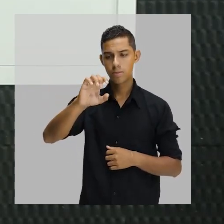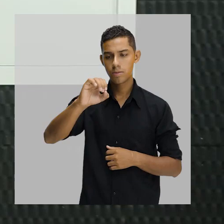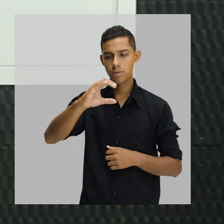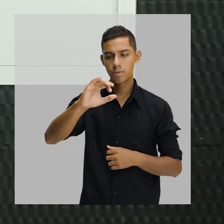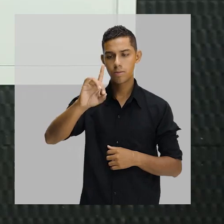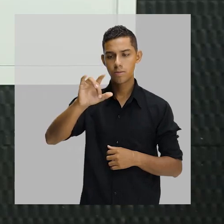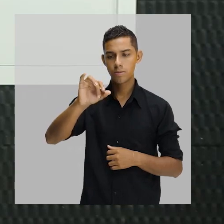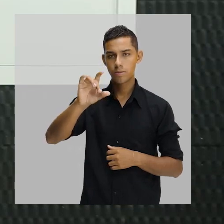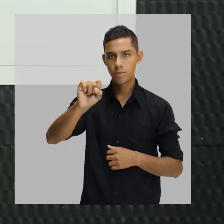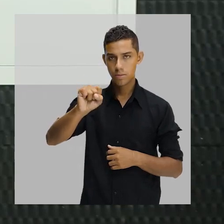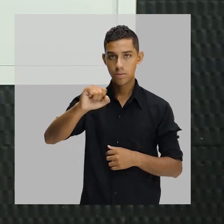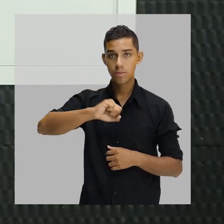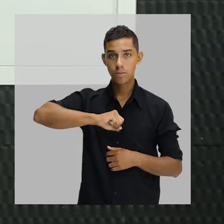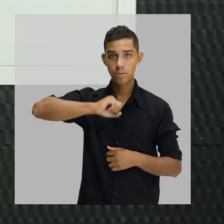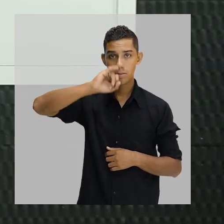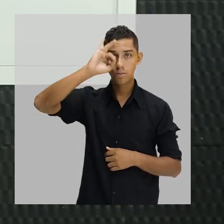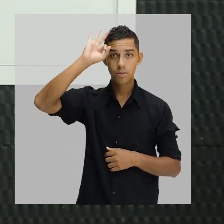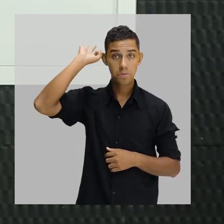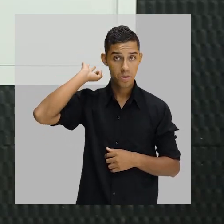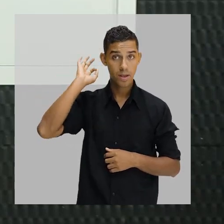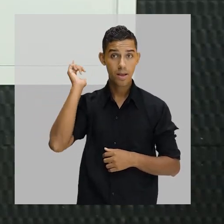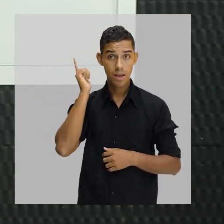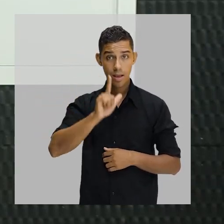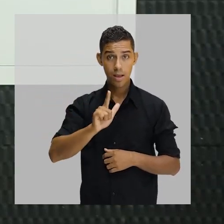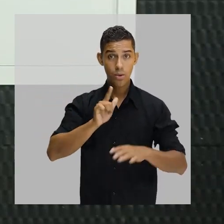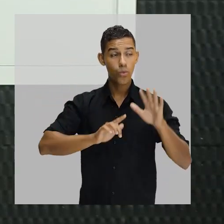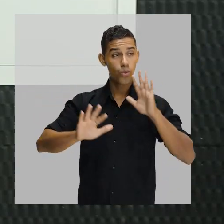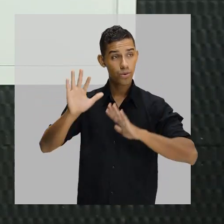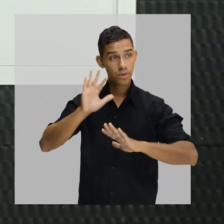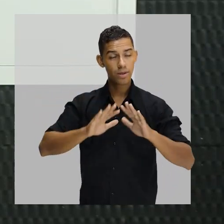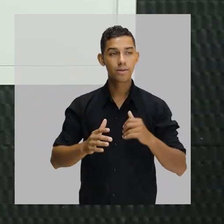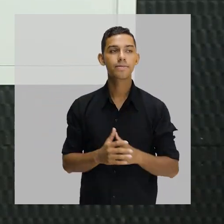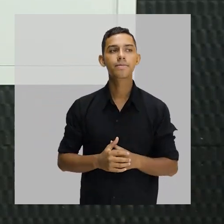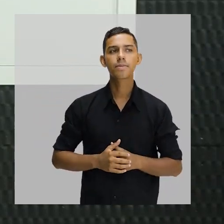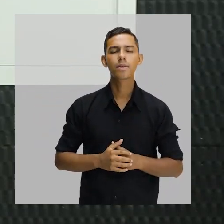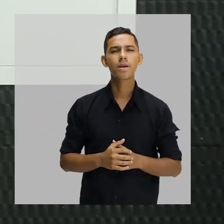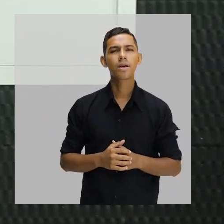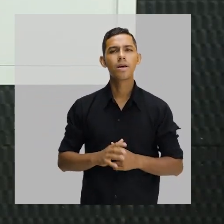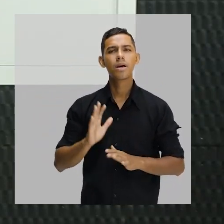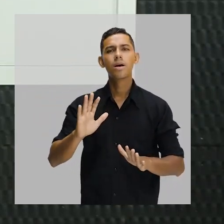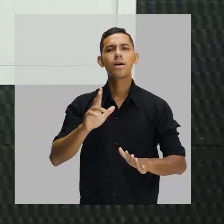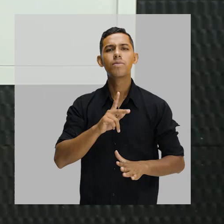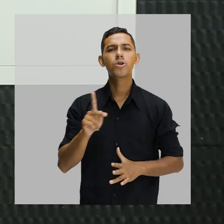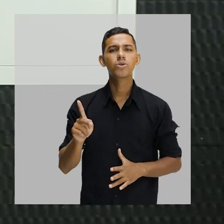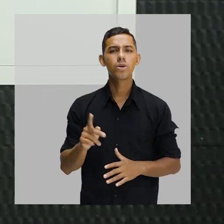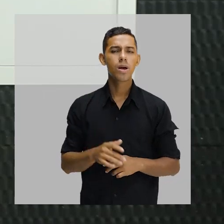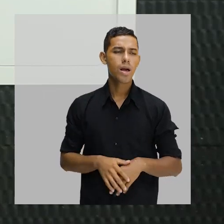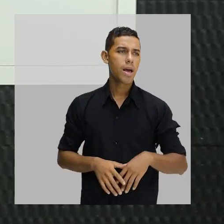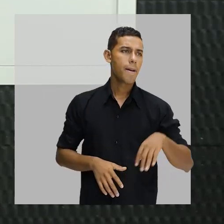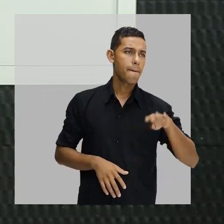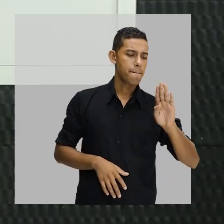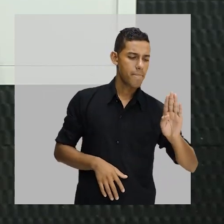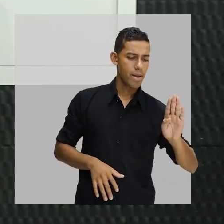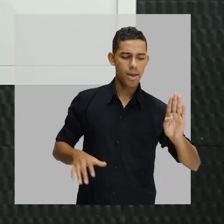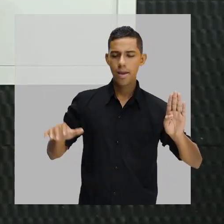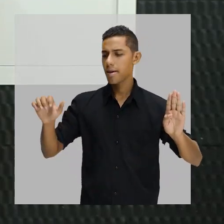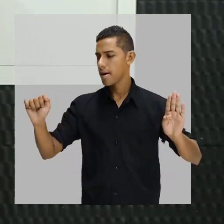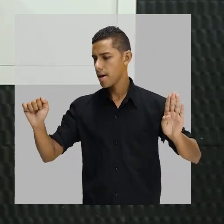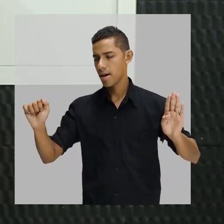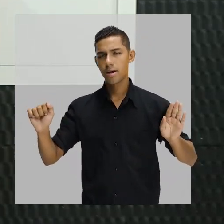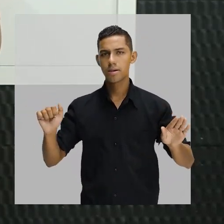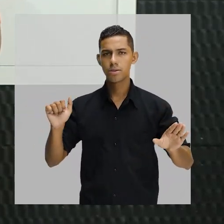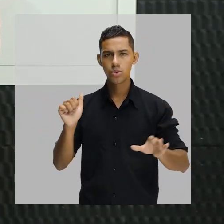isso. Certinho? Ah, professor, se eu colocasse B e A, eu conseguiria fazer a questão? Tá